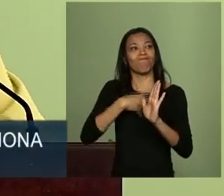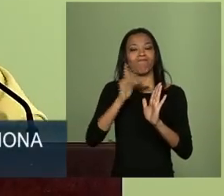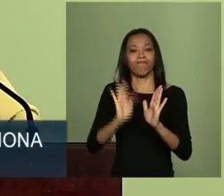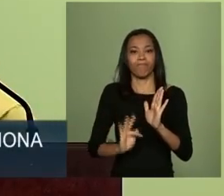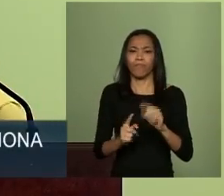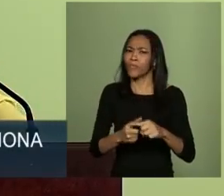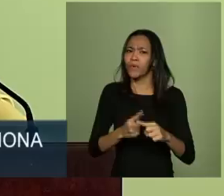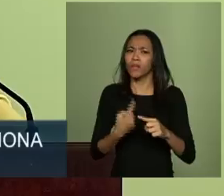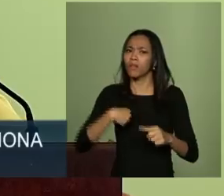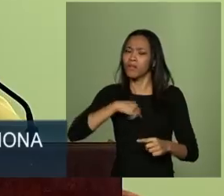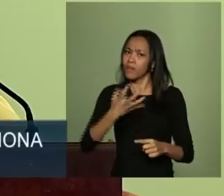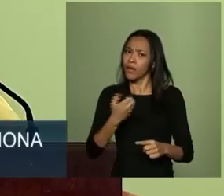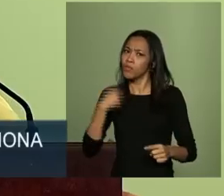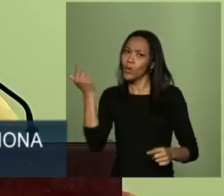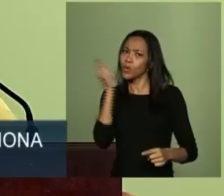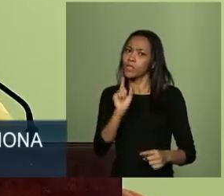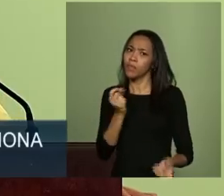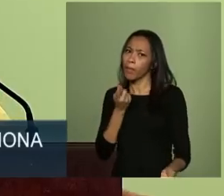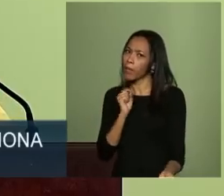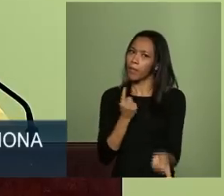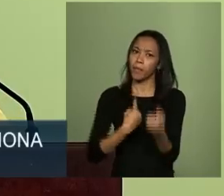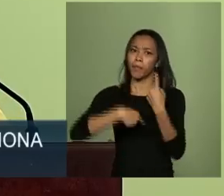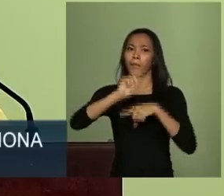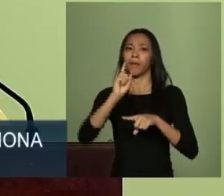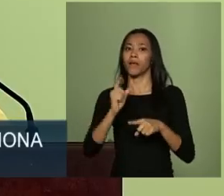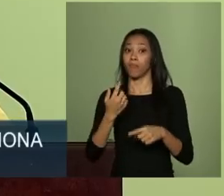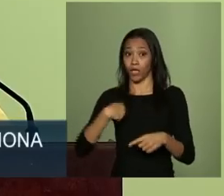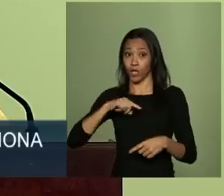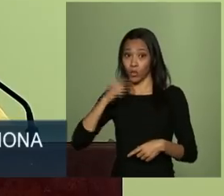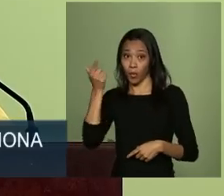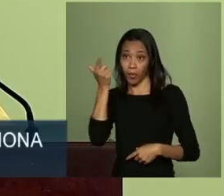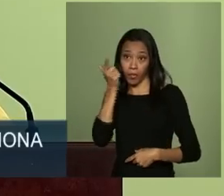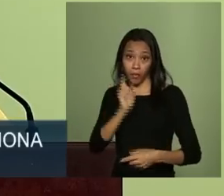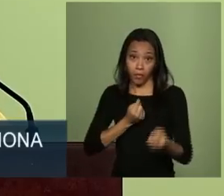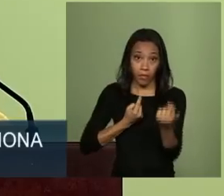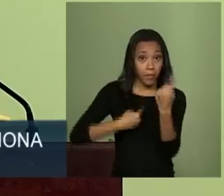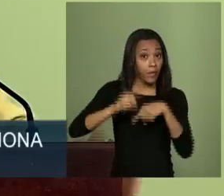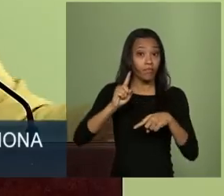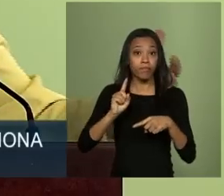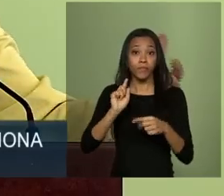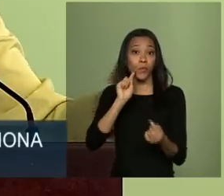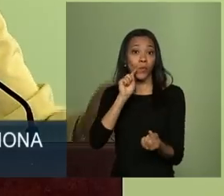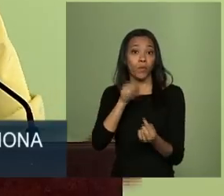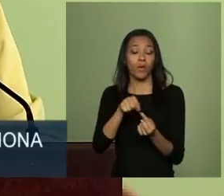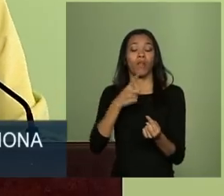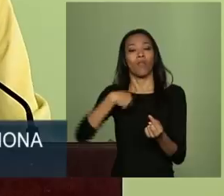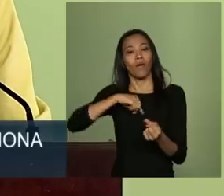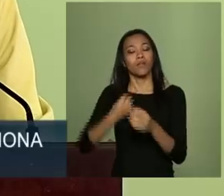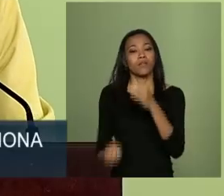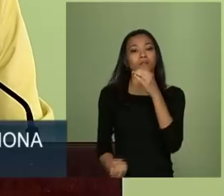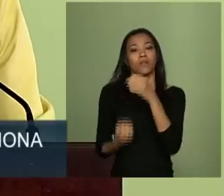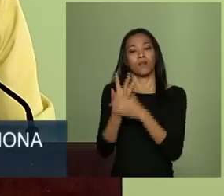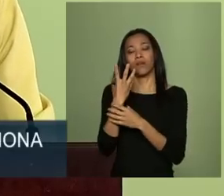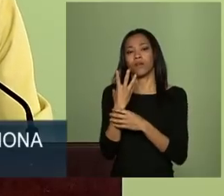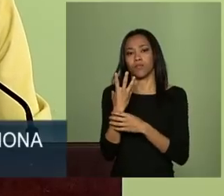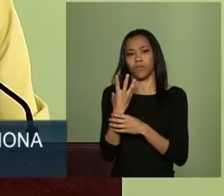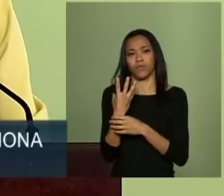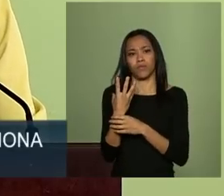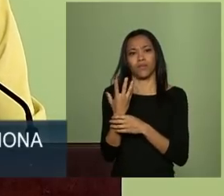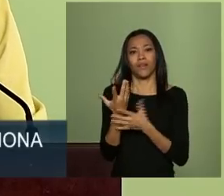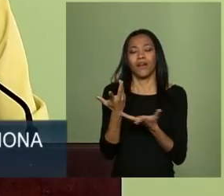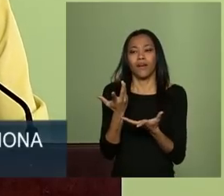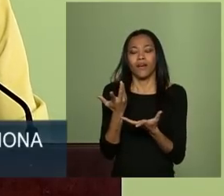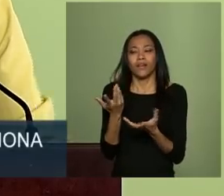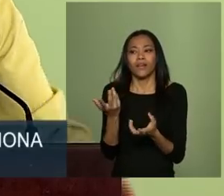nós queremos ganhar essa corrida. E para ganhar essa corrida, nós criamos o ambiente